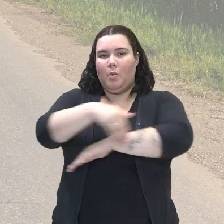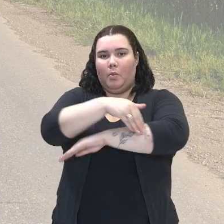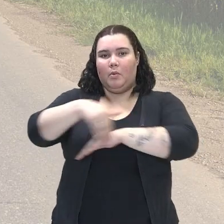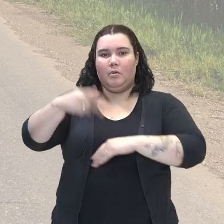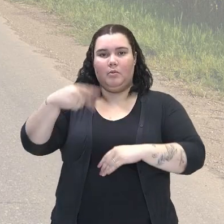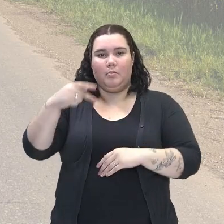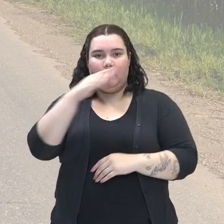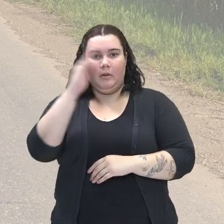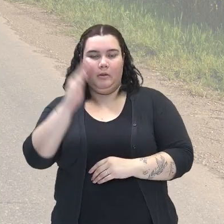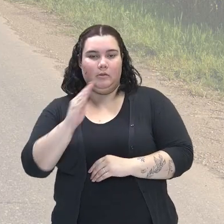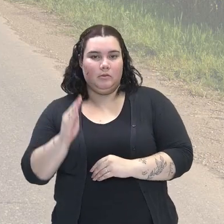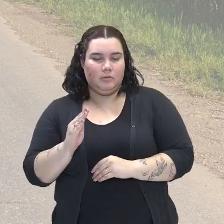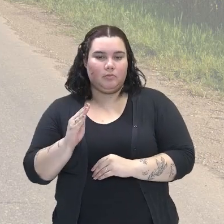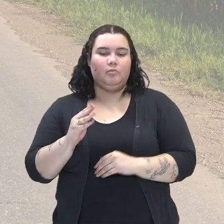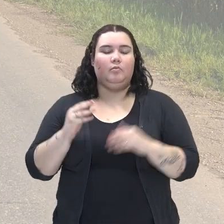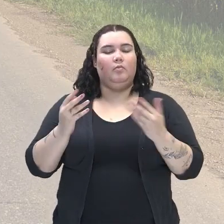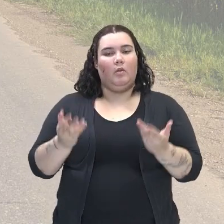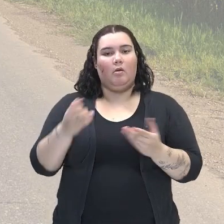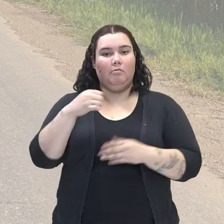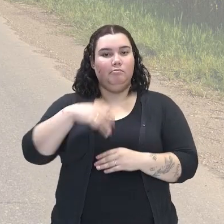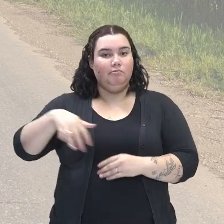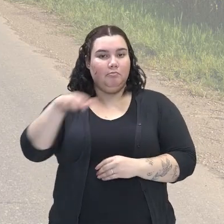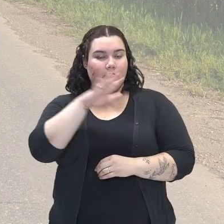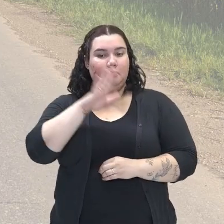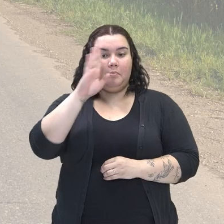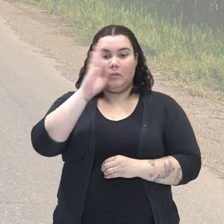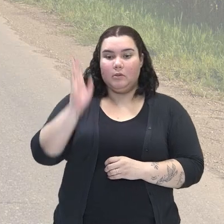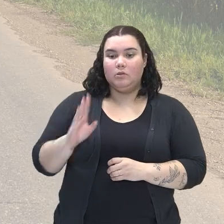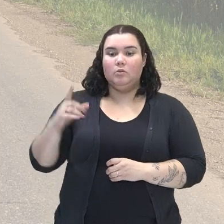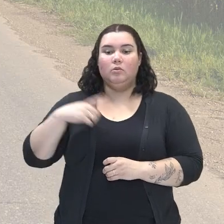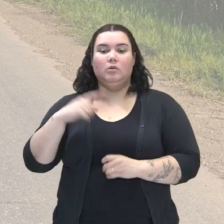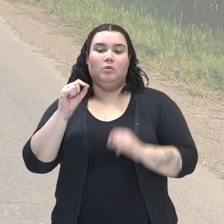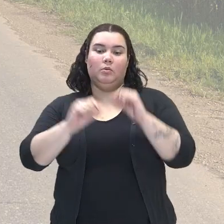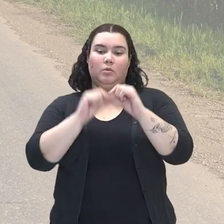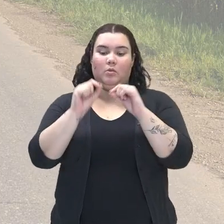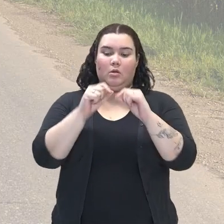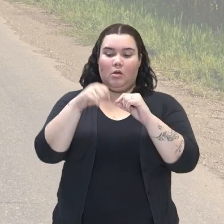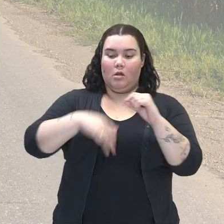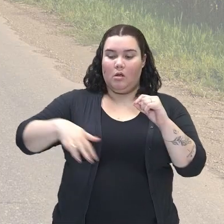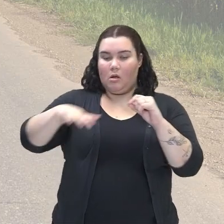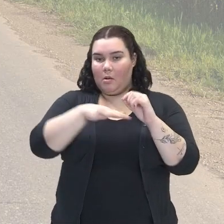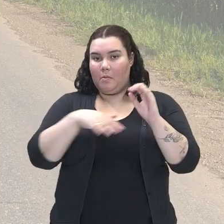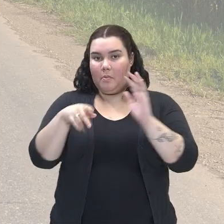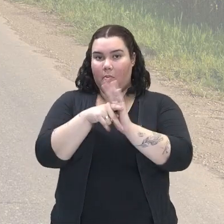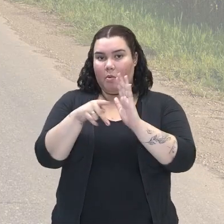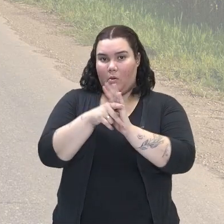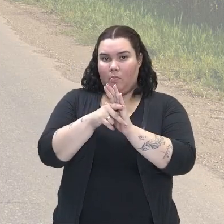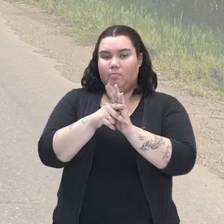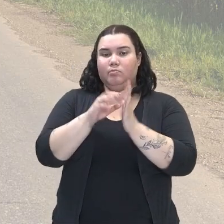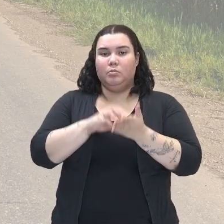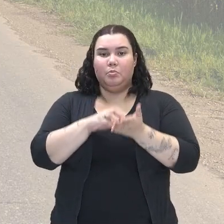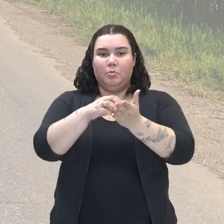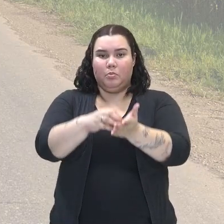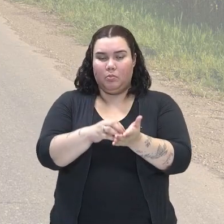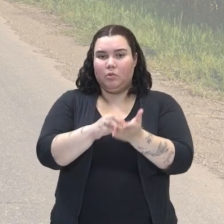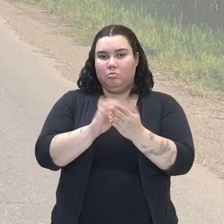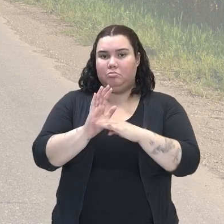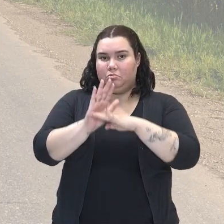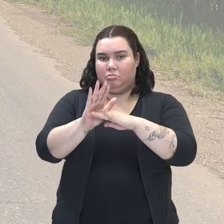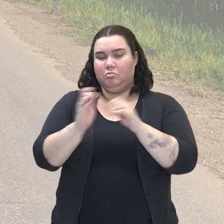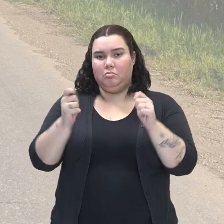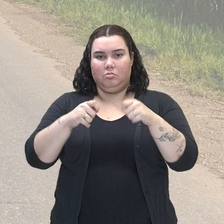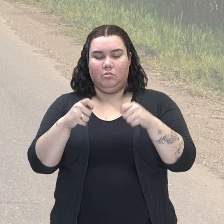aos mercados. Então o território brasileiro, ele tem uma estrutura de transporte que ajuda nesse sentido. A gente vai